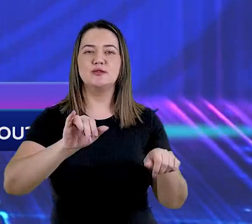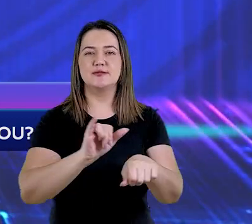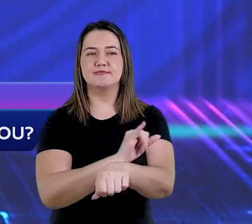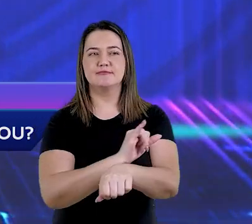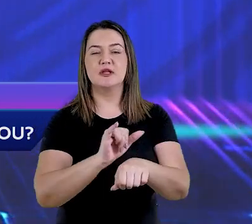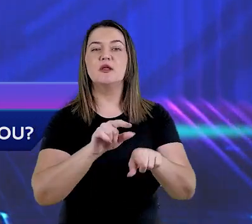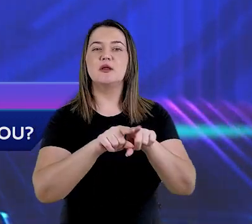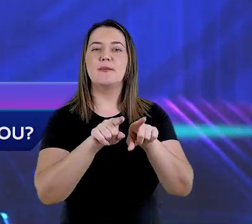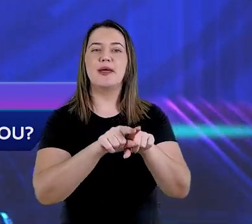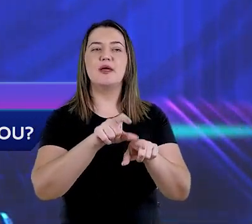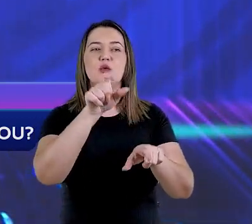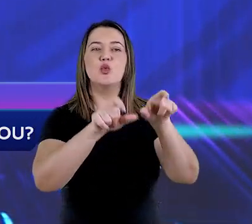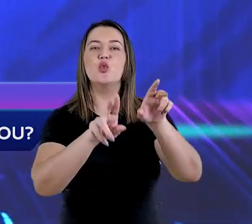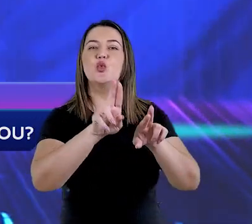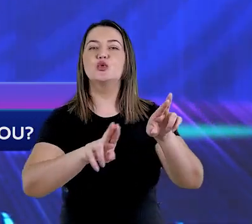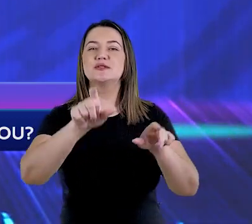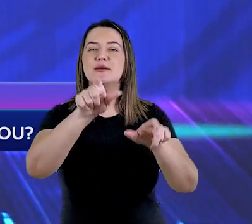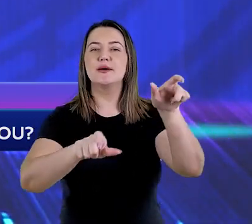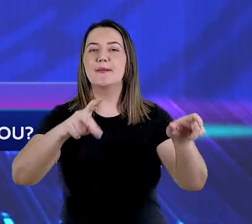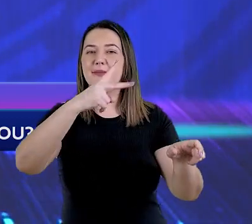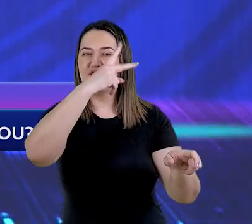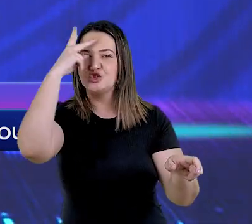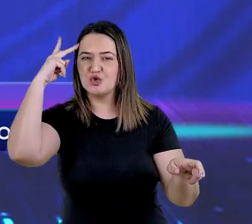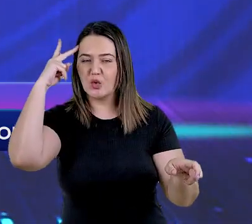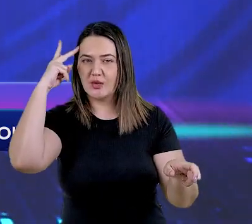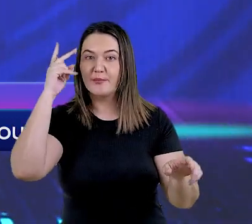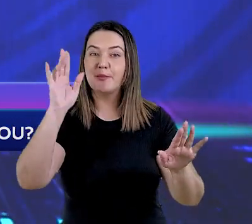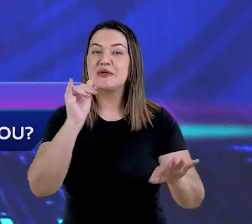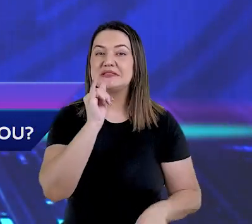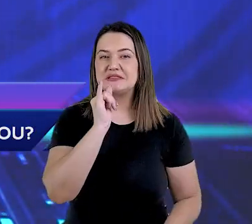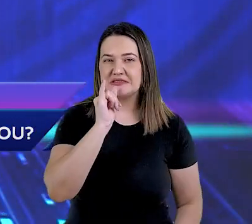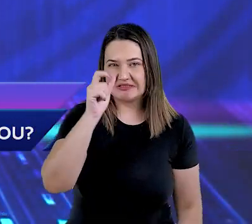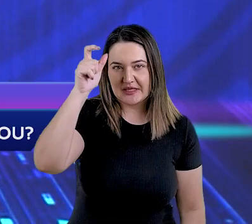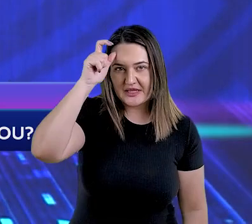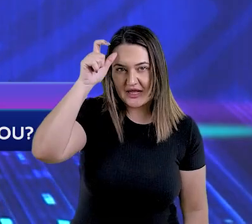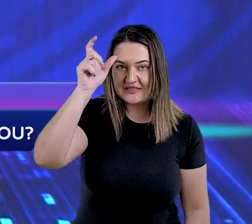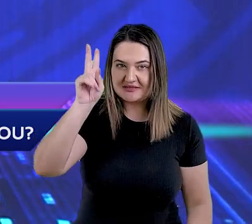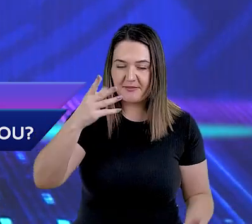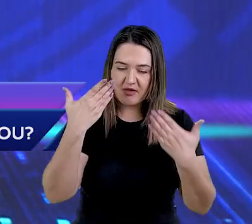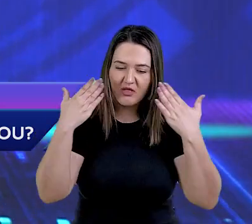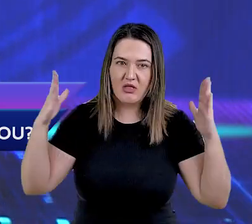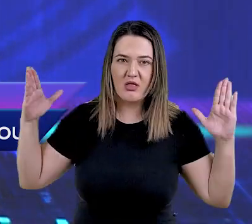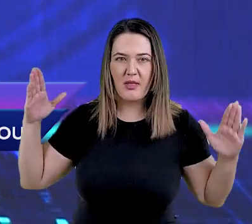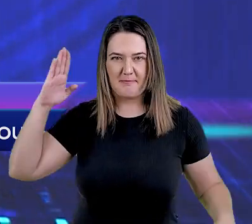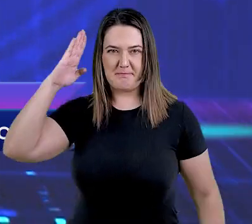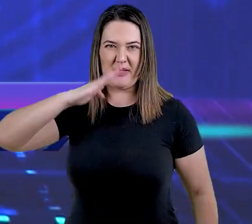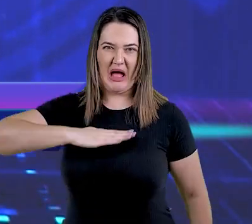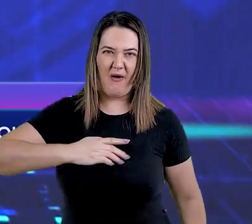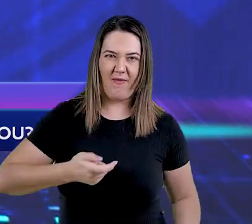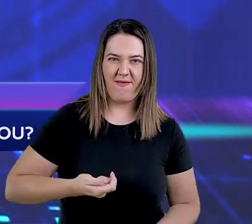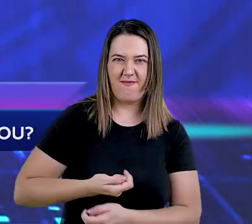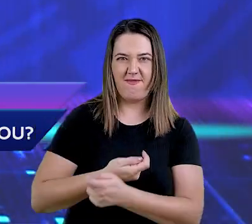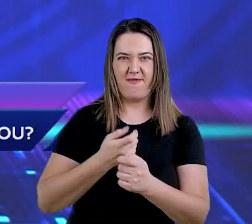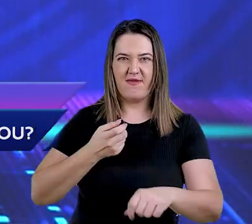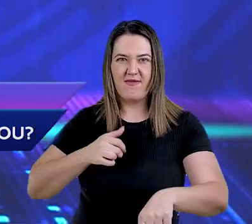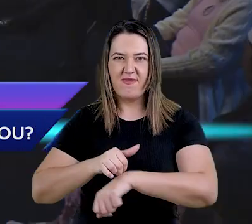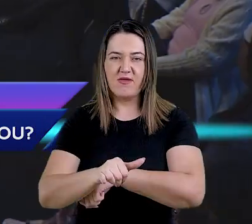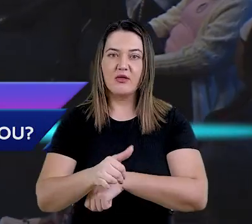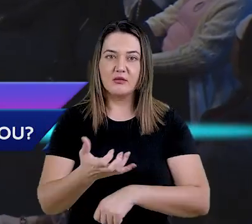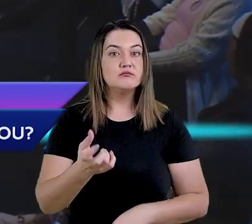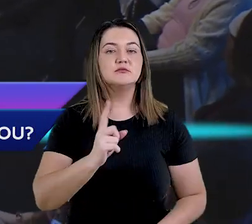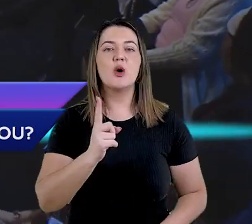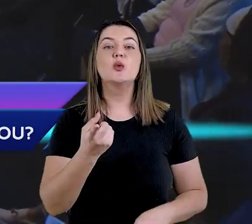e disfarces. Porque o diabo nunca se apresenta como ele é. Nunca.